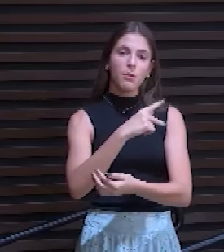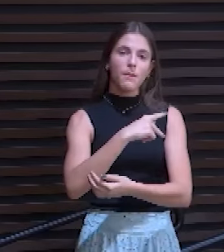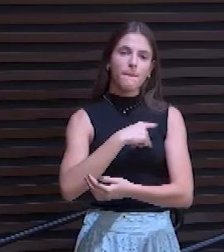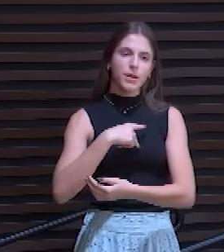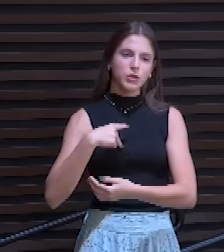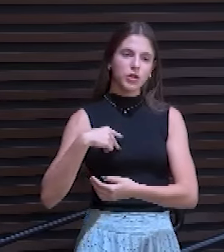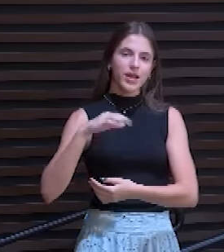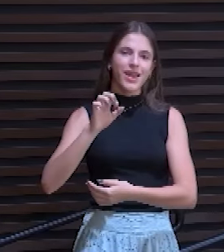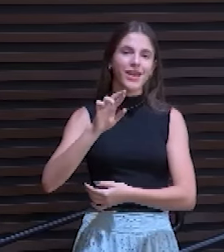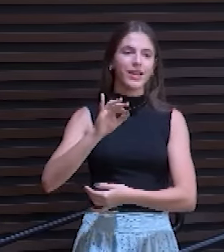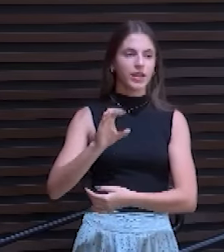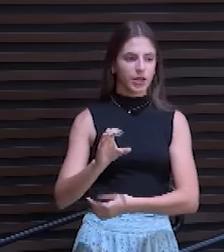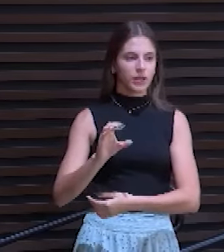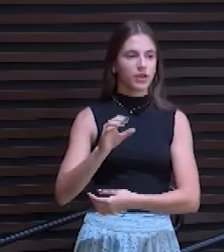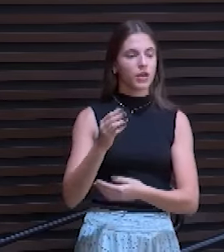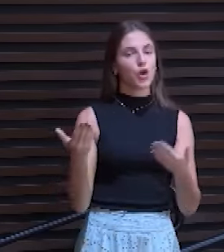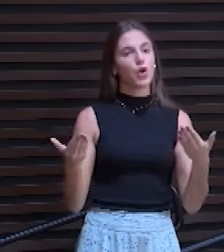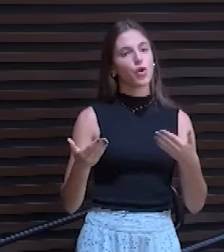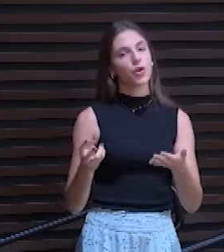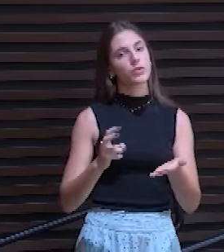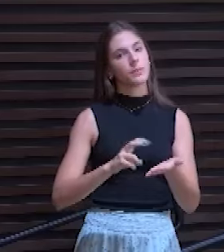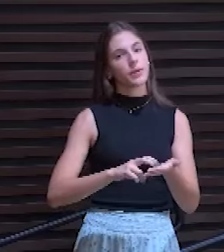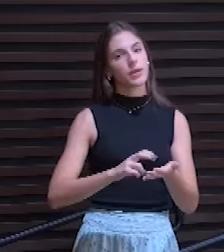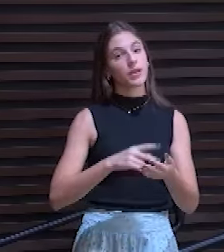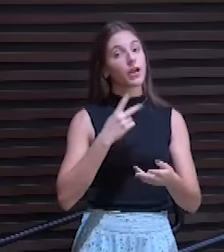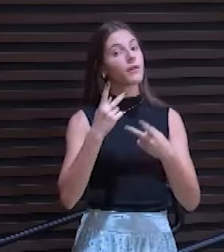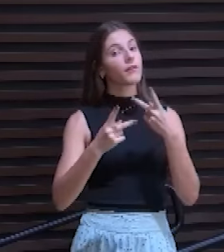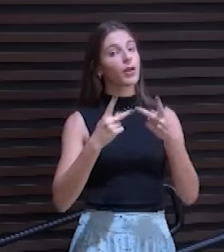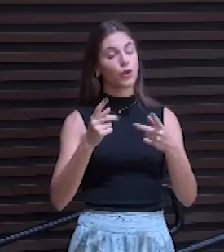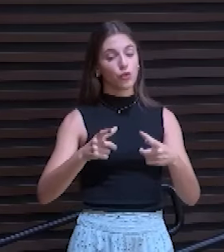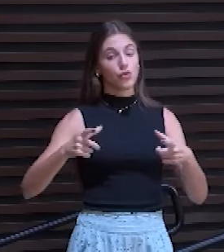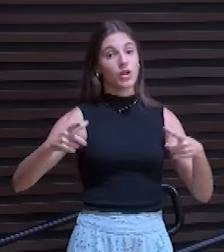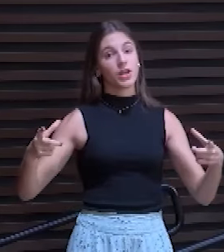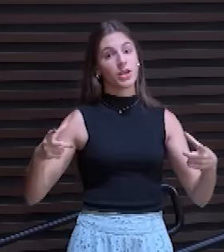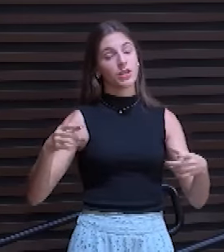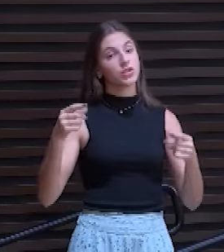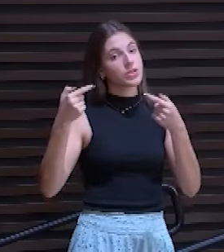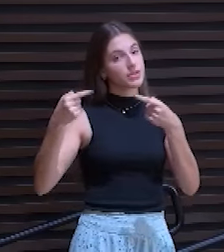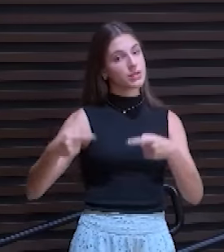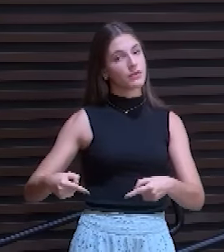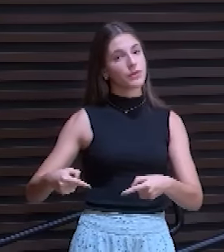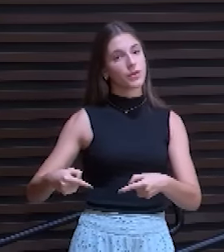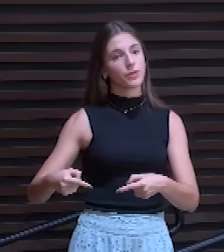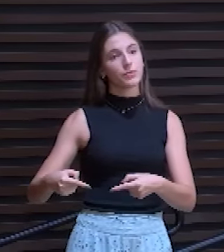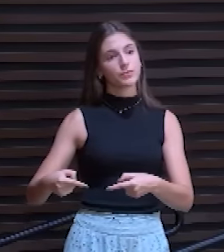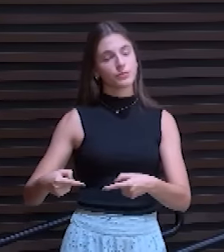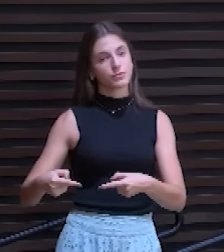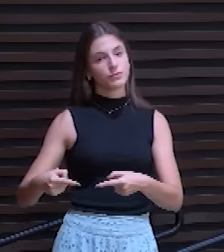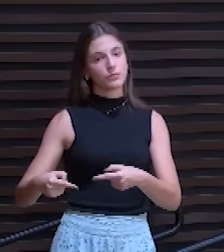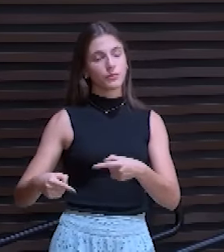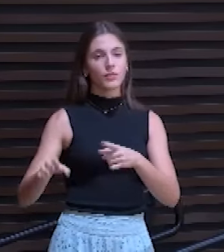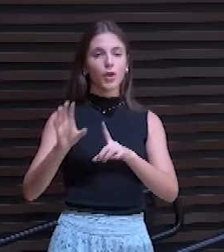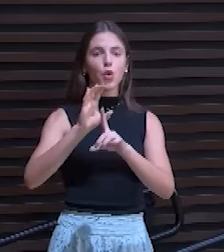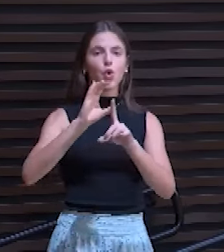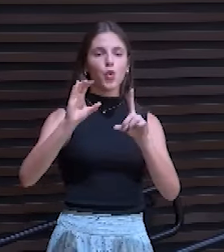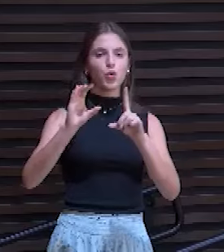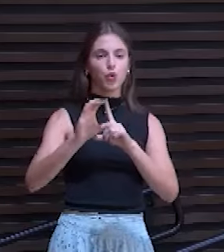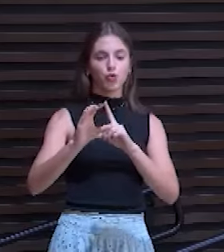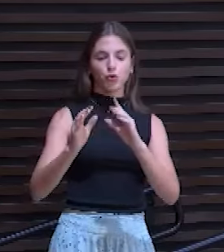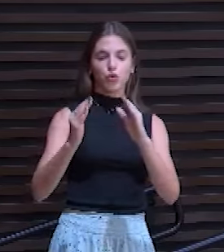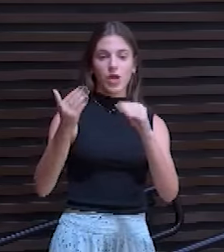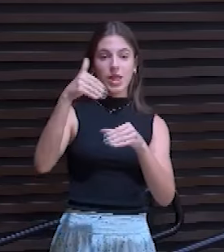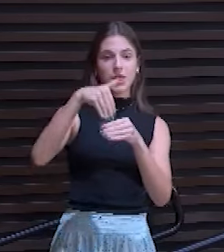manhã, ele falou do grande desafio, que é o culto doméstico.